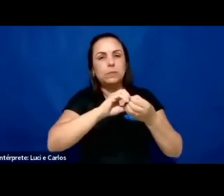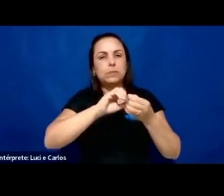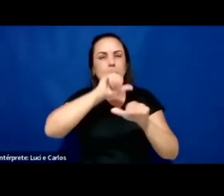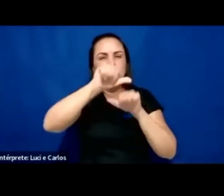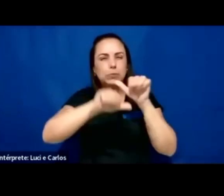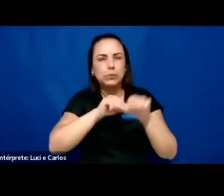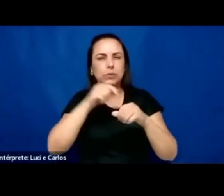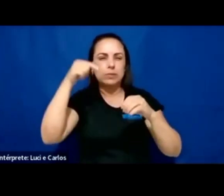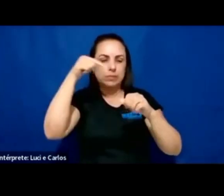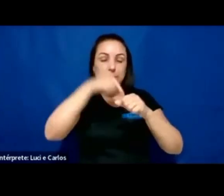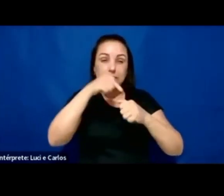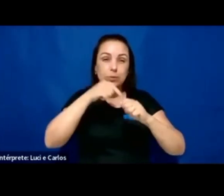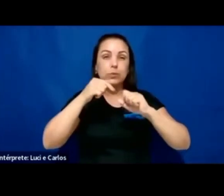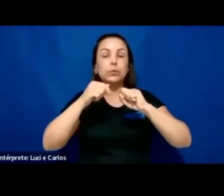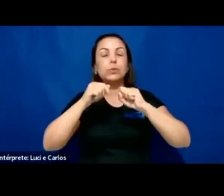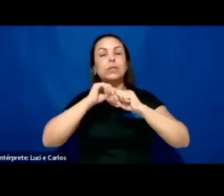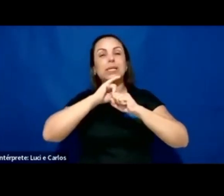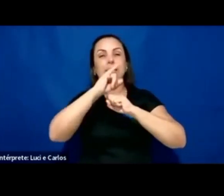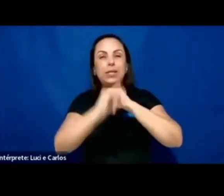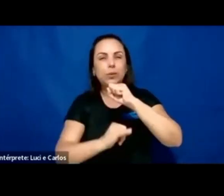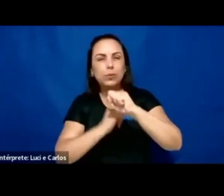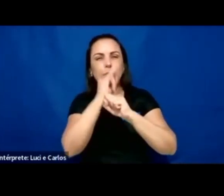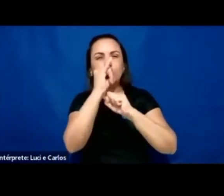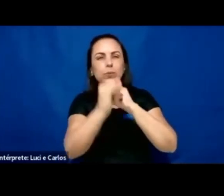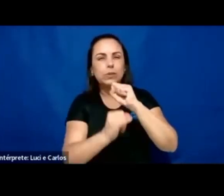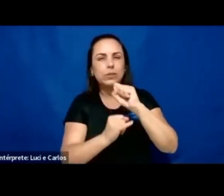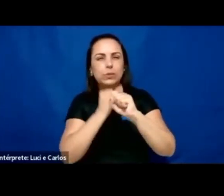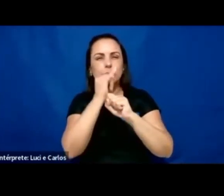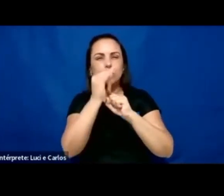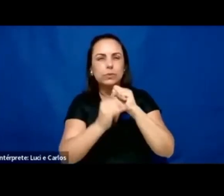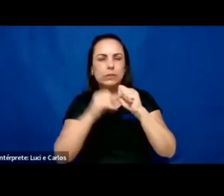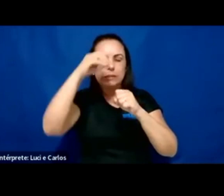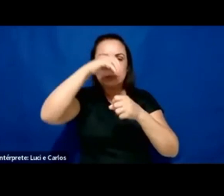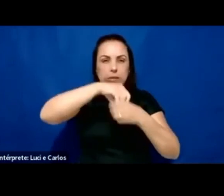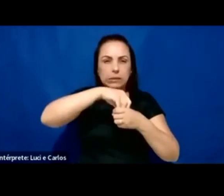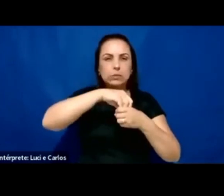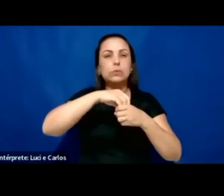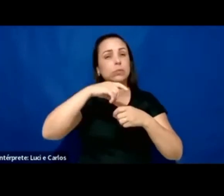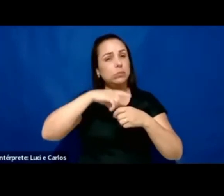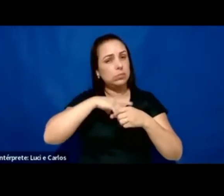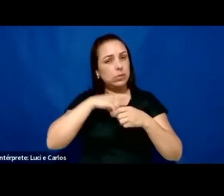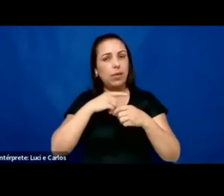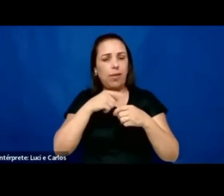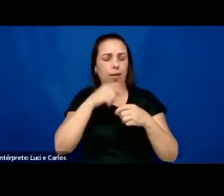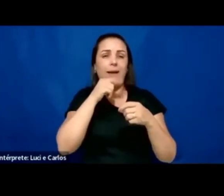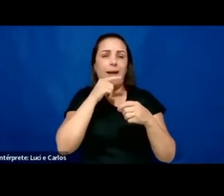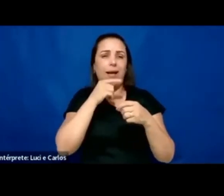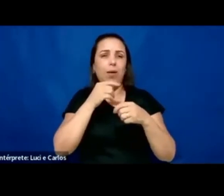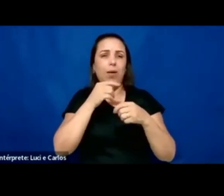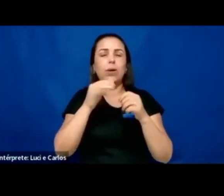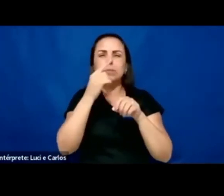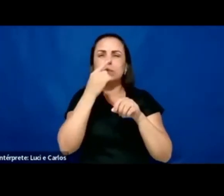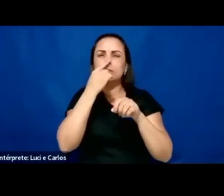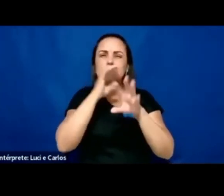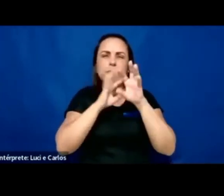água. Ela pode se tornar uma água até hexagonal, que é uma água perfeita, uma água que te hidrata mais.